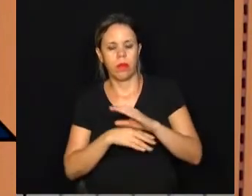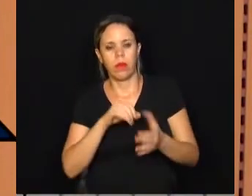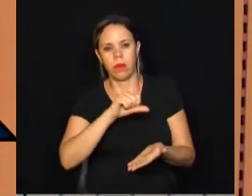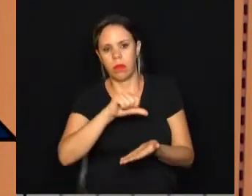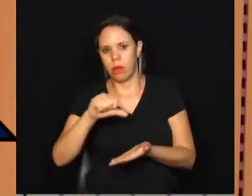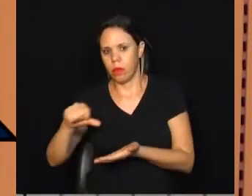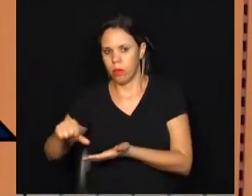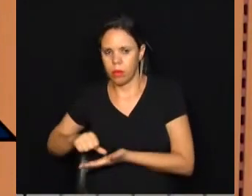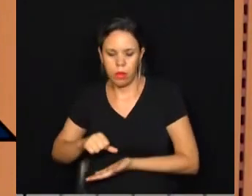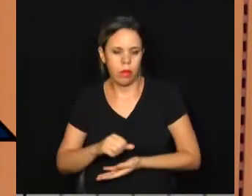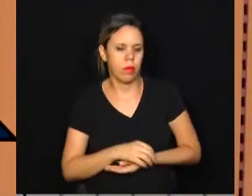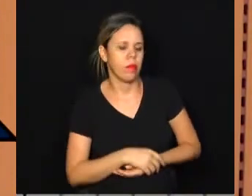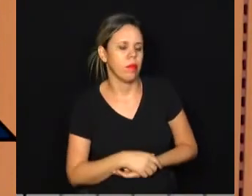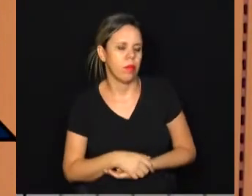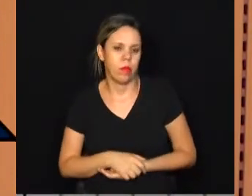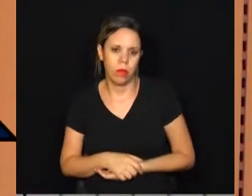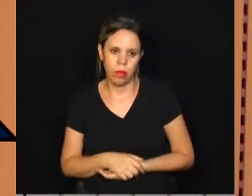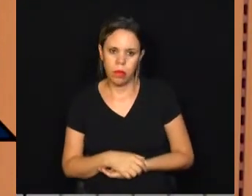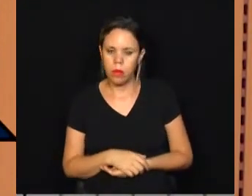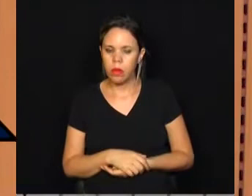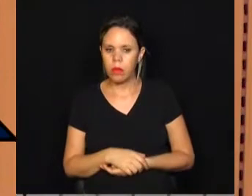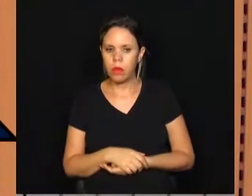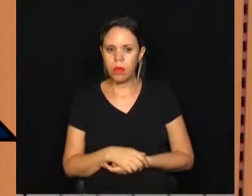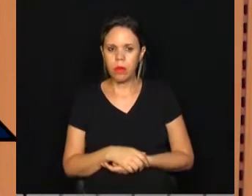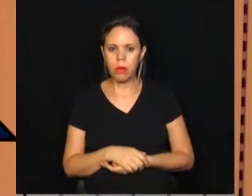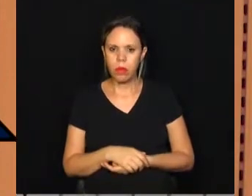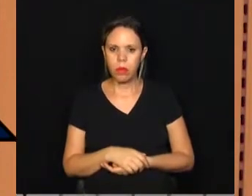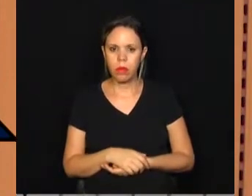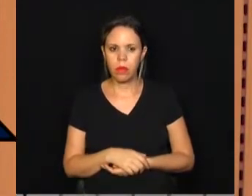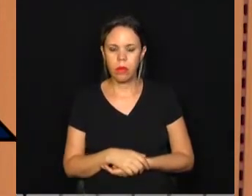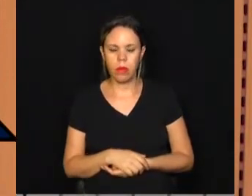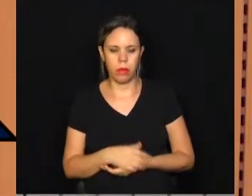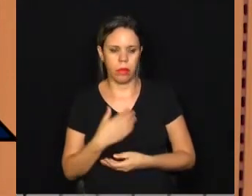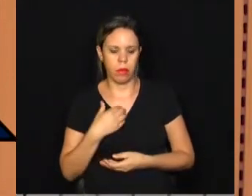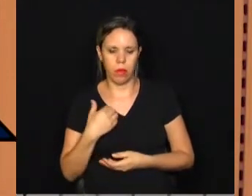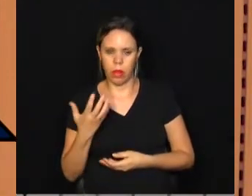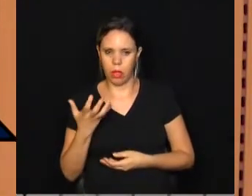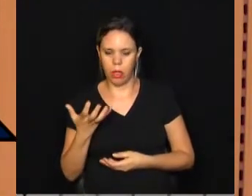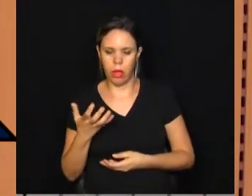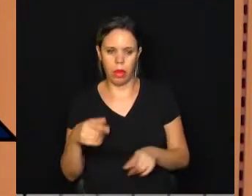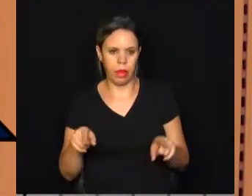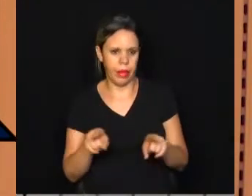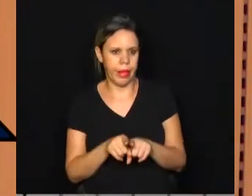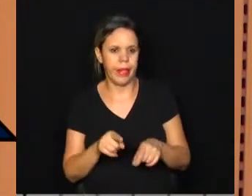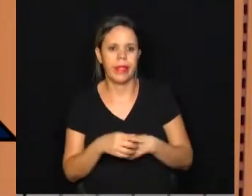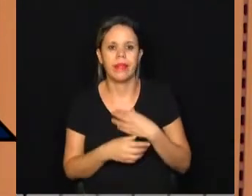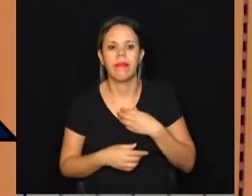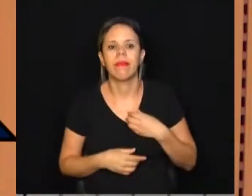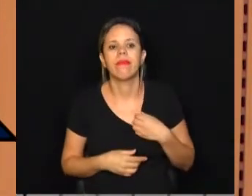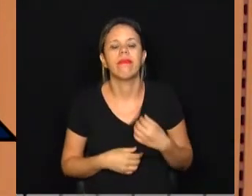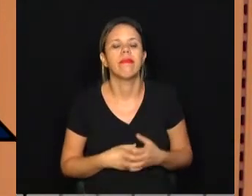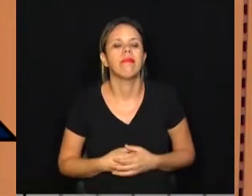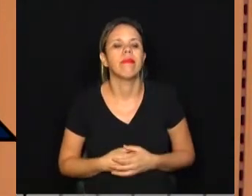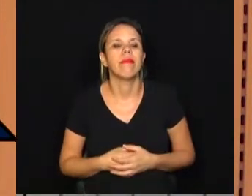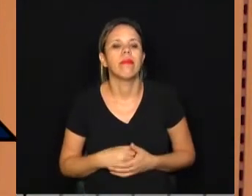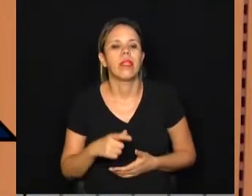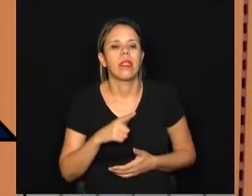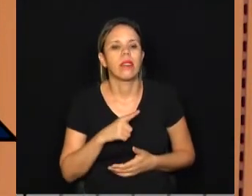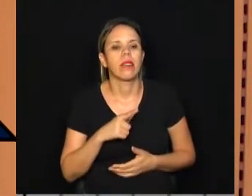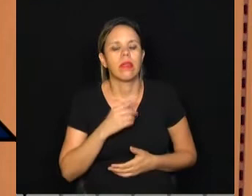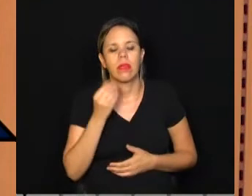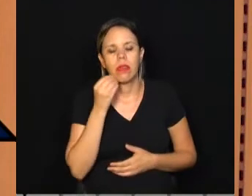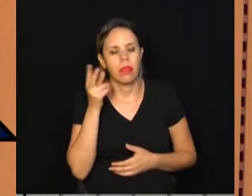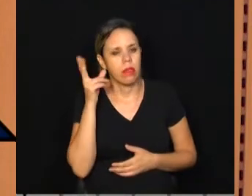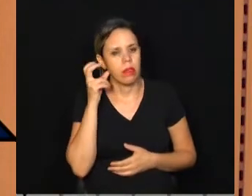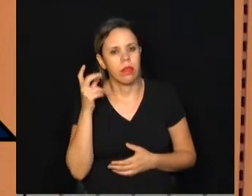e territoriais, e também queremos ser um espaço de